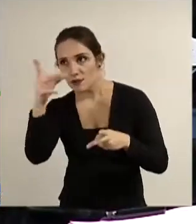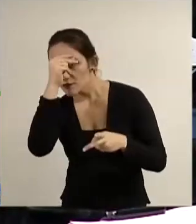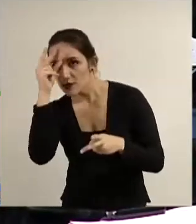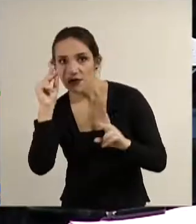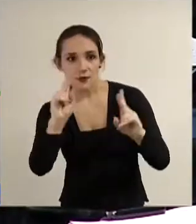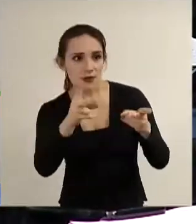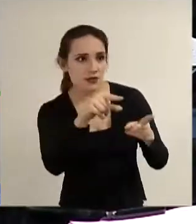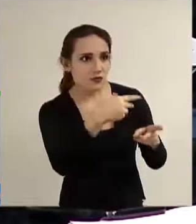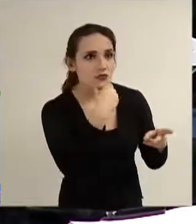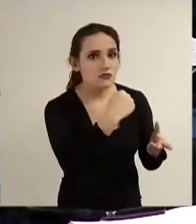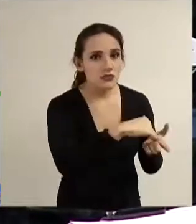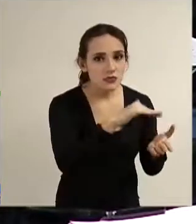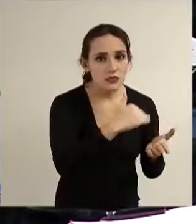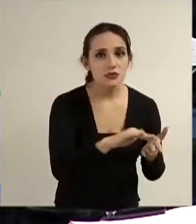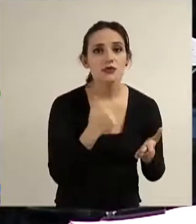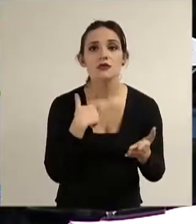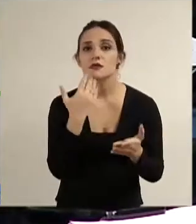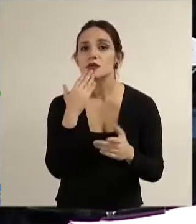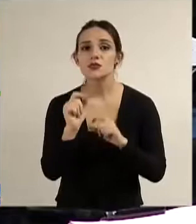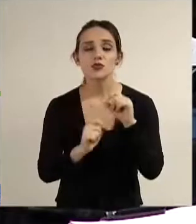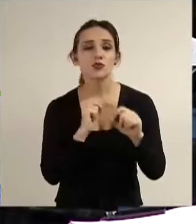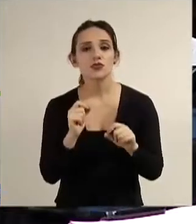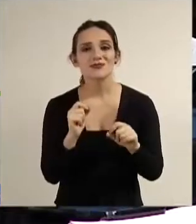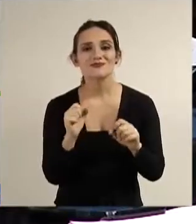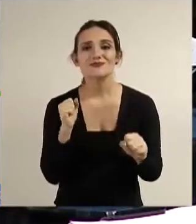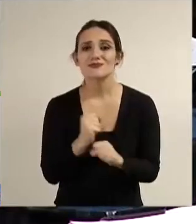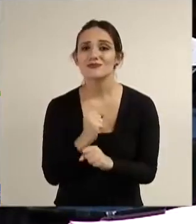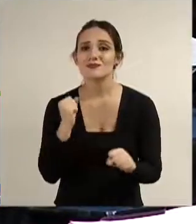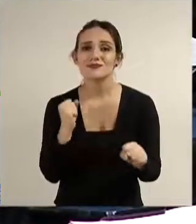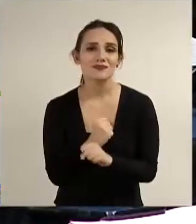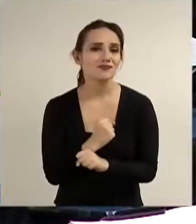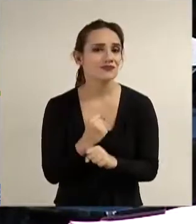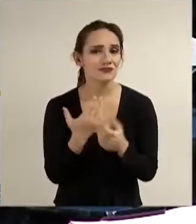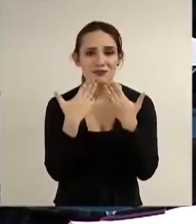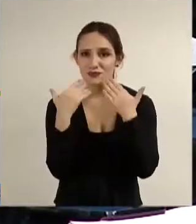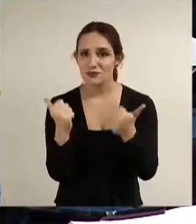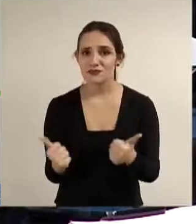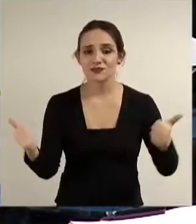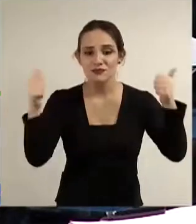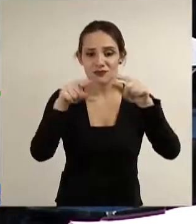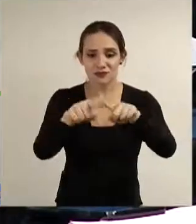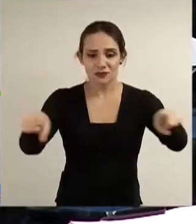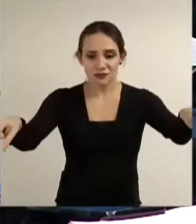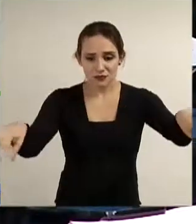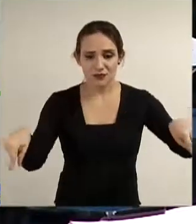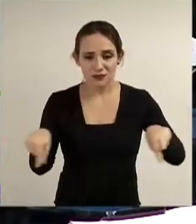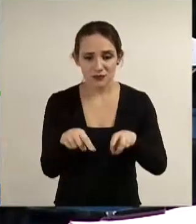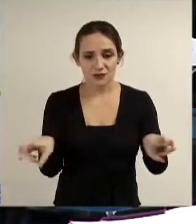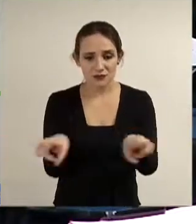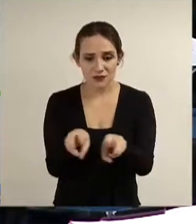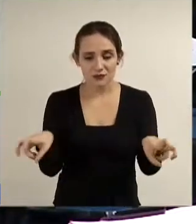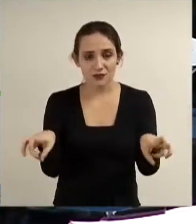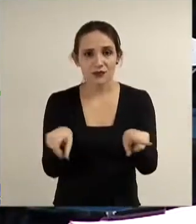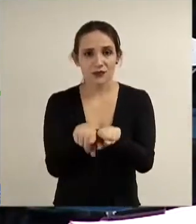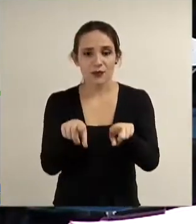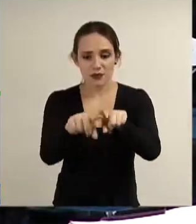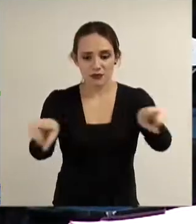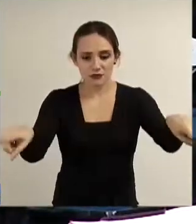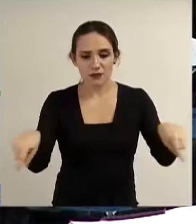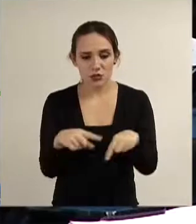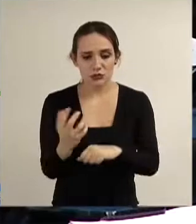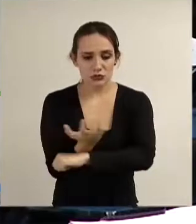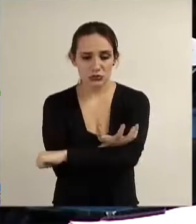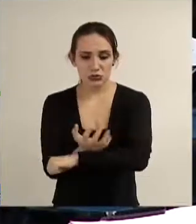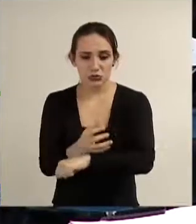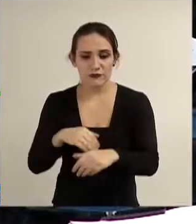prefeito, o mesmo secretário, solicitando a reforma geral da quadra de esportes e do campo de futebol. Ali,